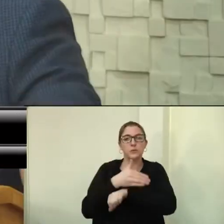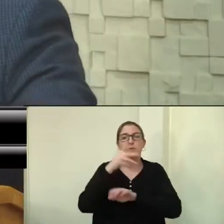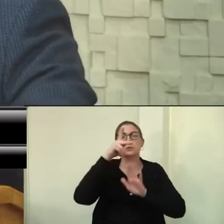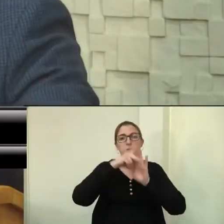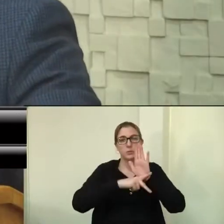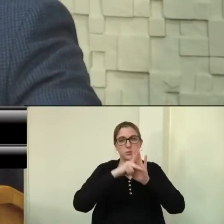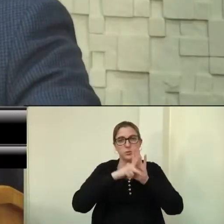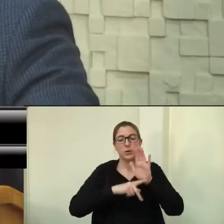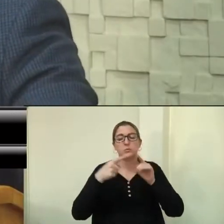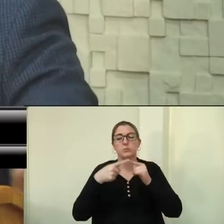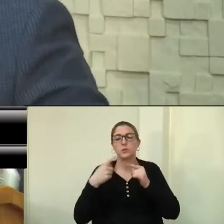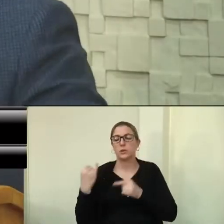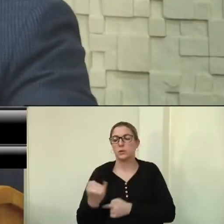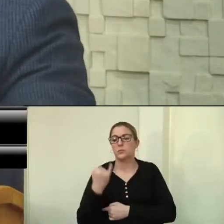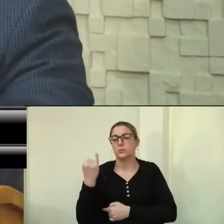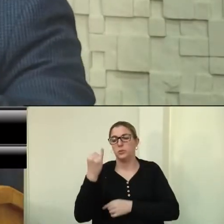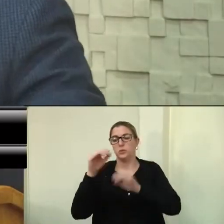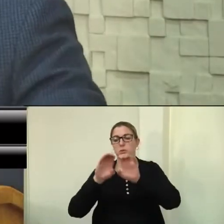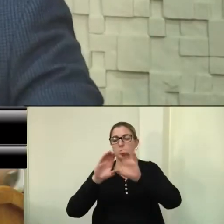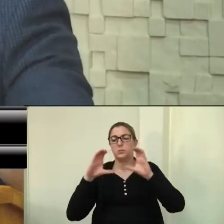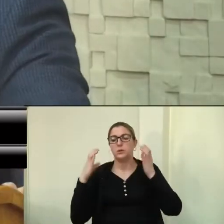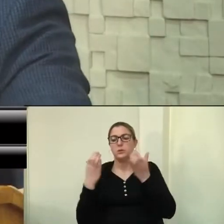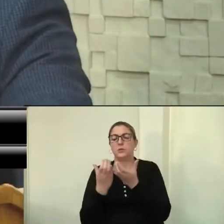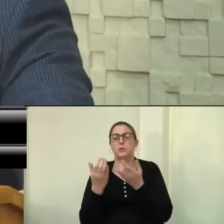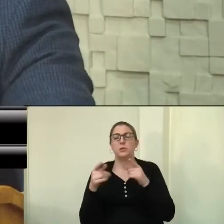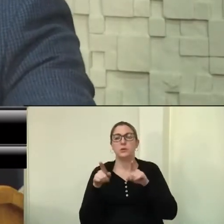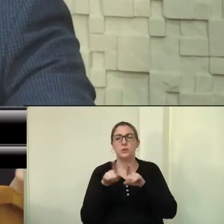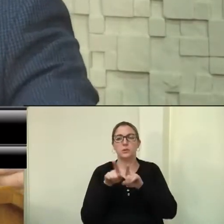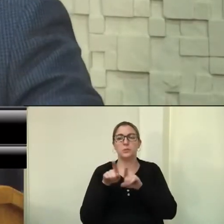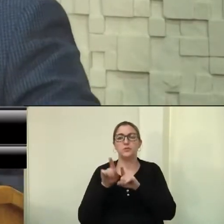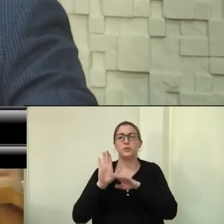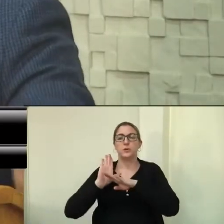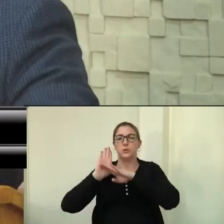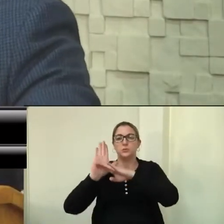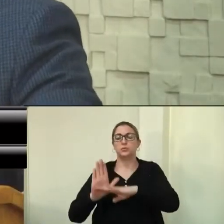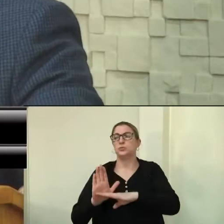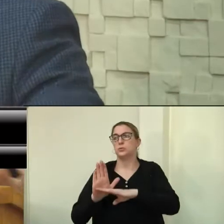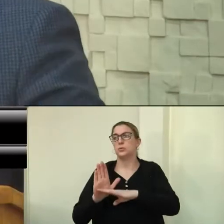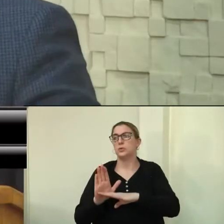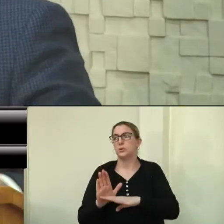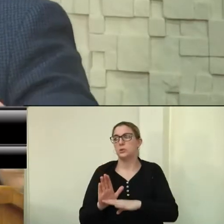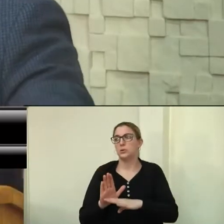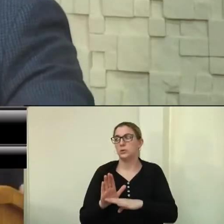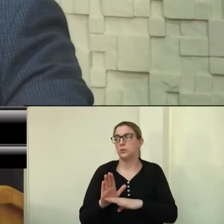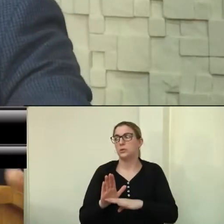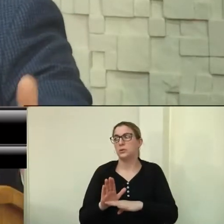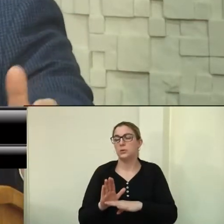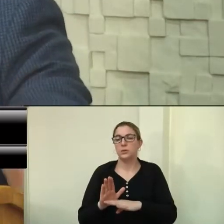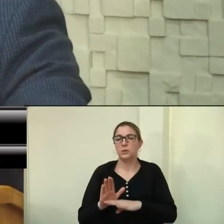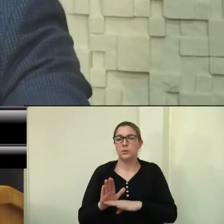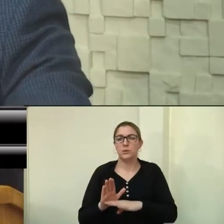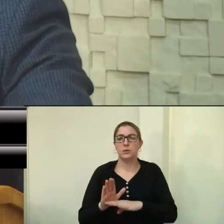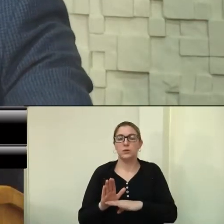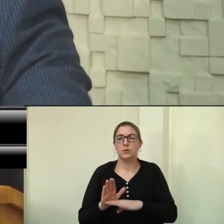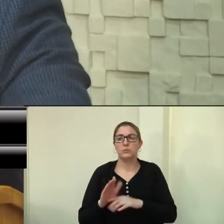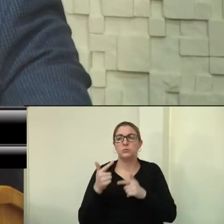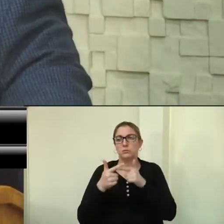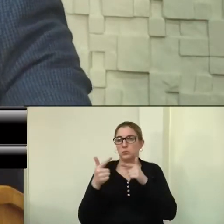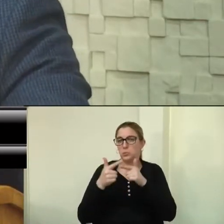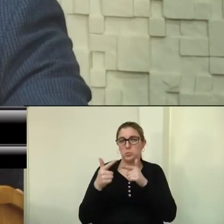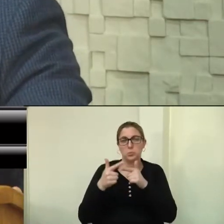Ele é muito importante para a nossa comunidade e vai auxiliar muito a causa animal, como o